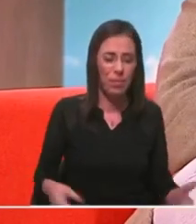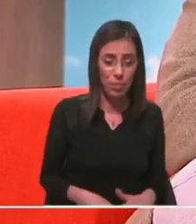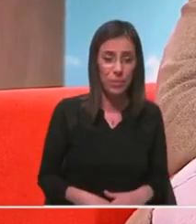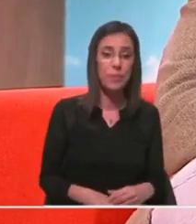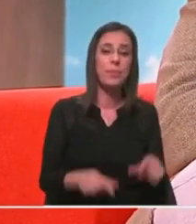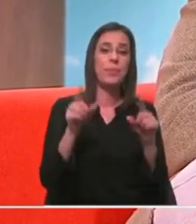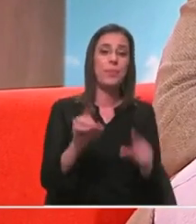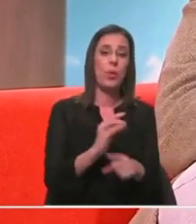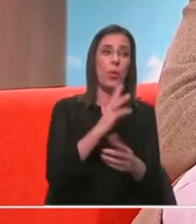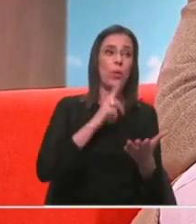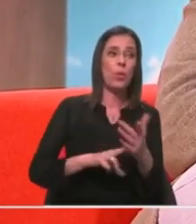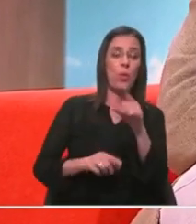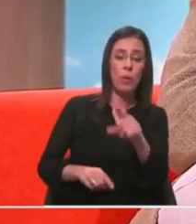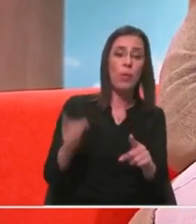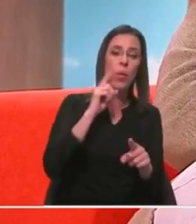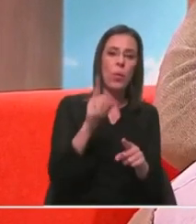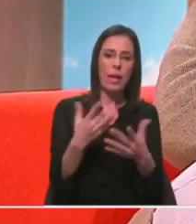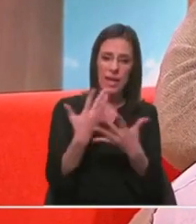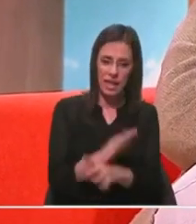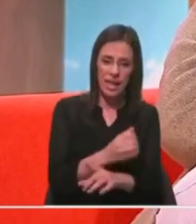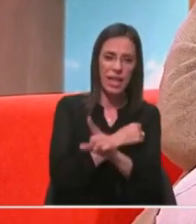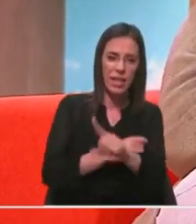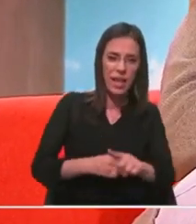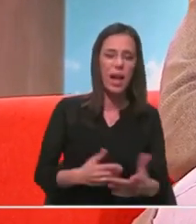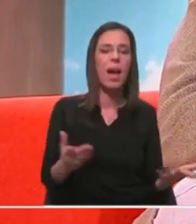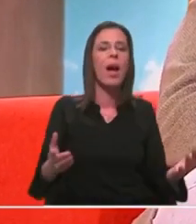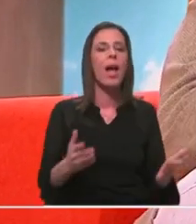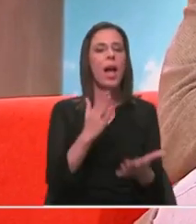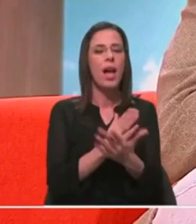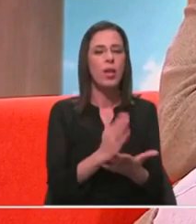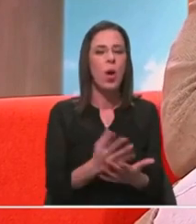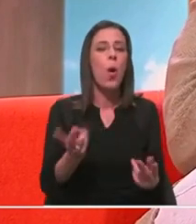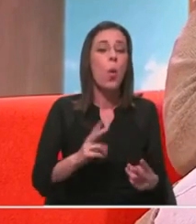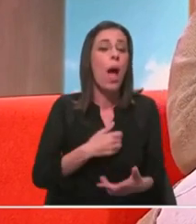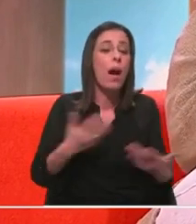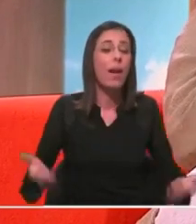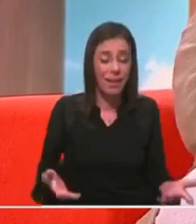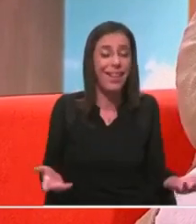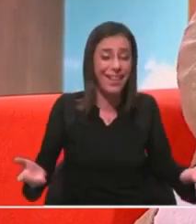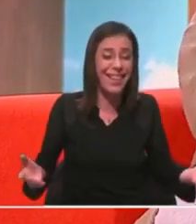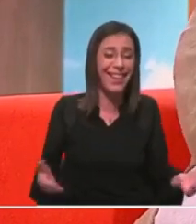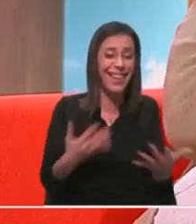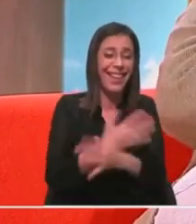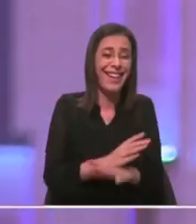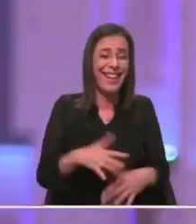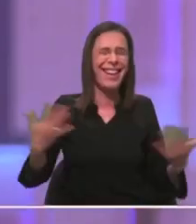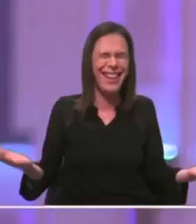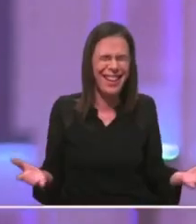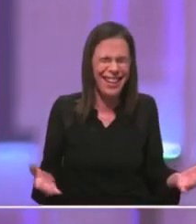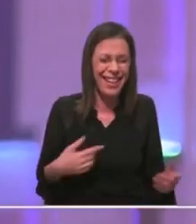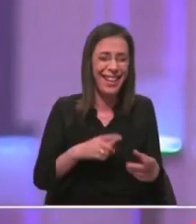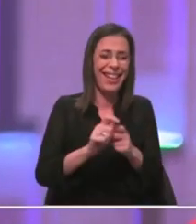aqui deve ter sido canção qualquer Isto foi no dia em que tu incendi ase a casa a a escola qual delas qual qual exatamente qual dos incêndios tu ador as